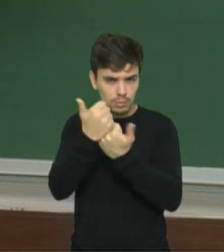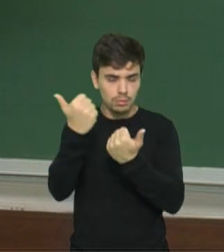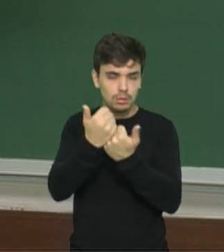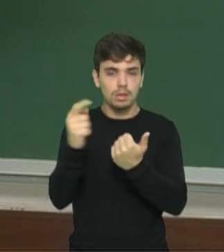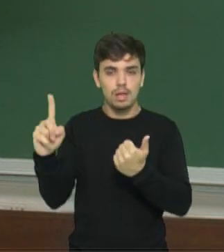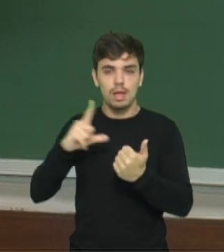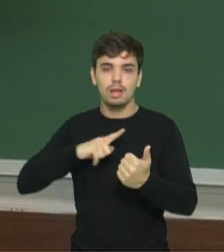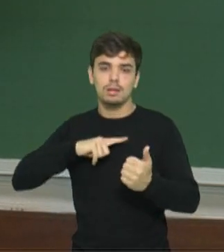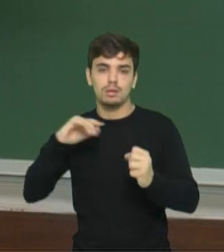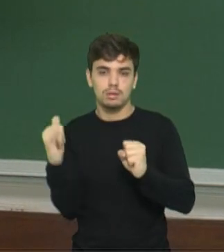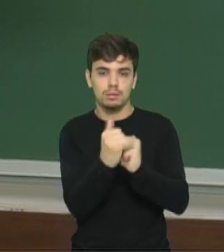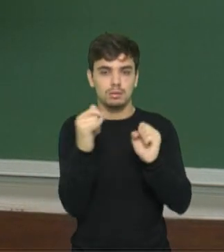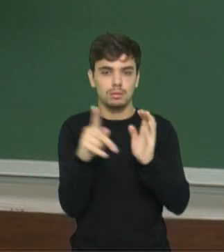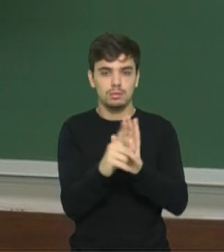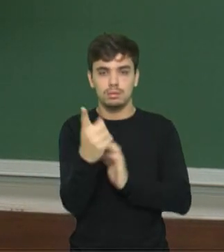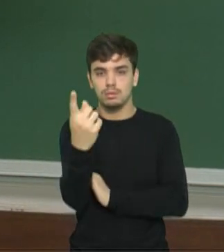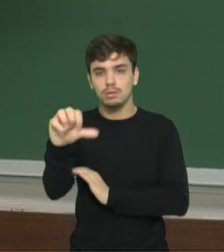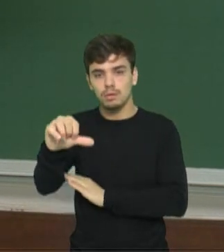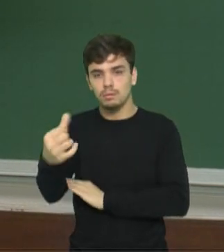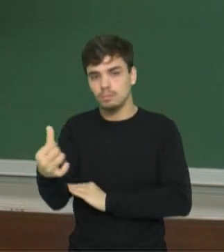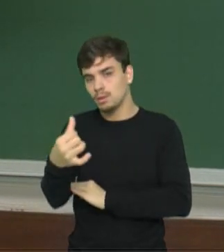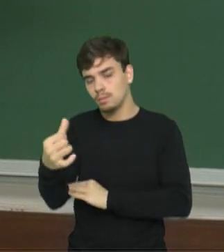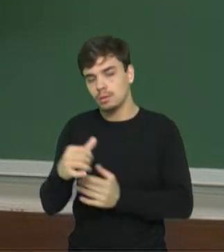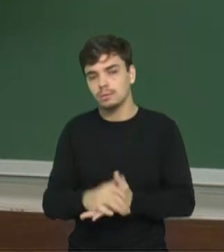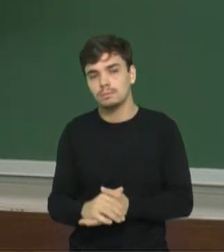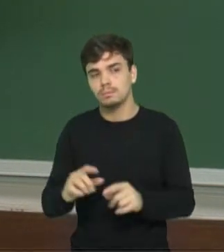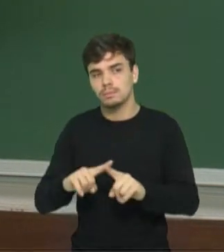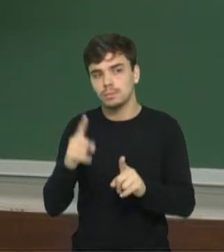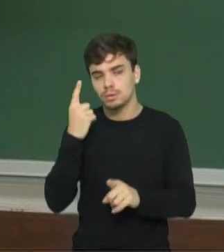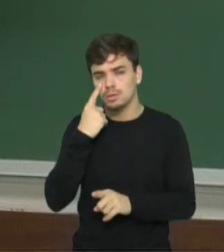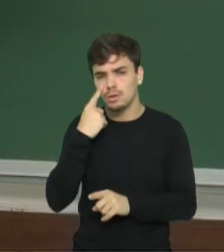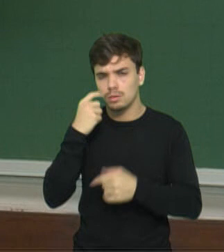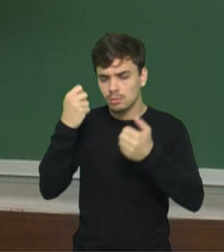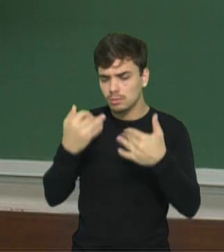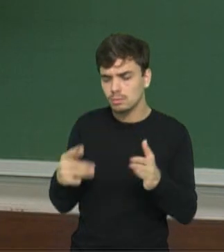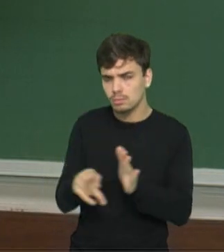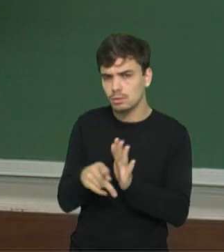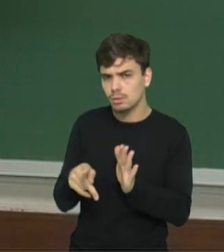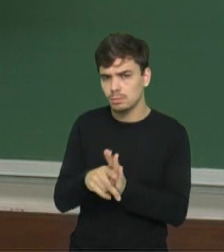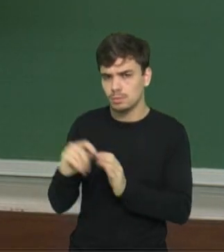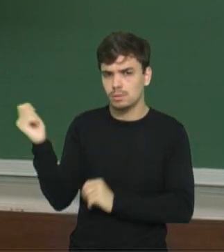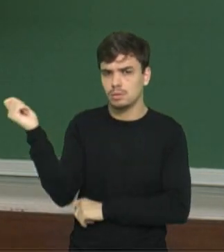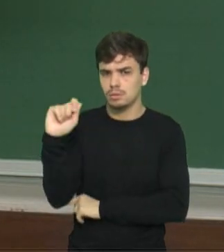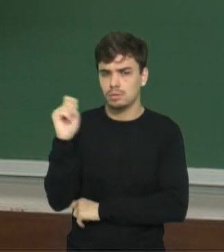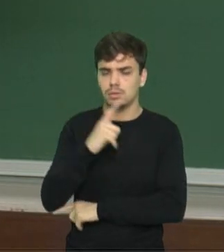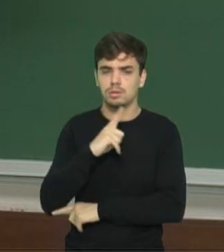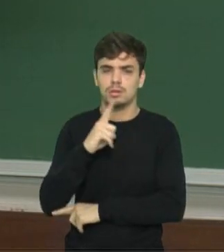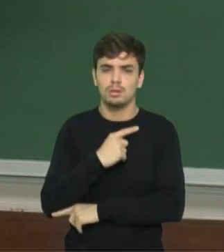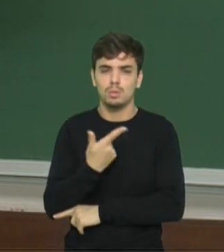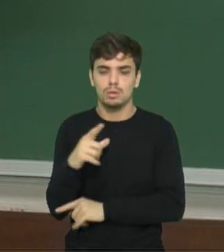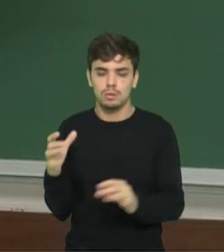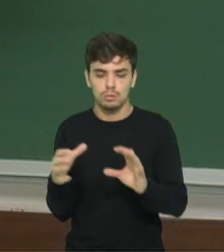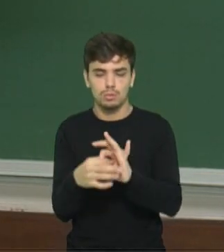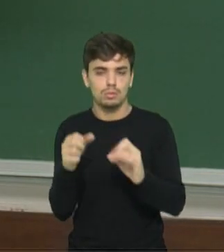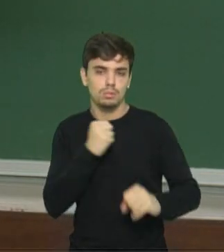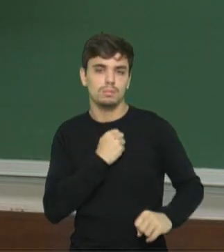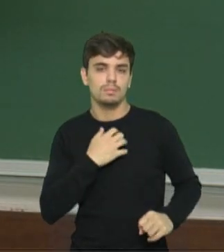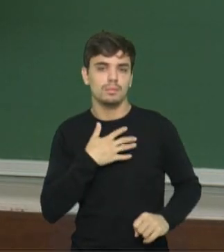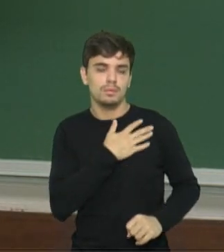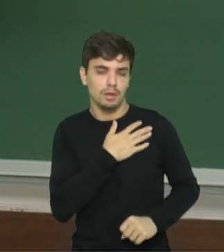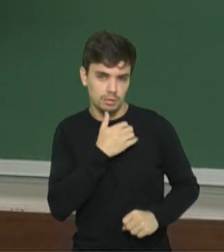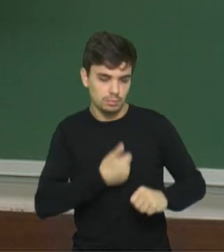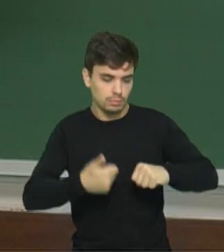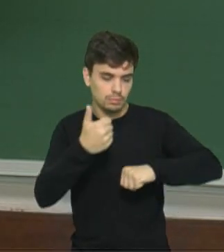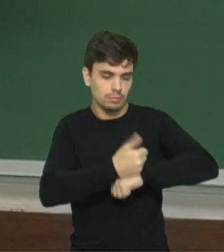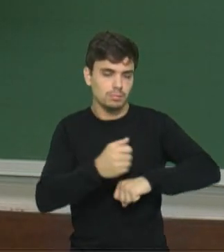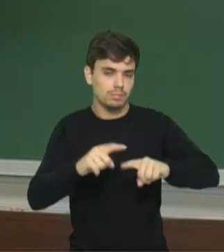golpe em 1966, né? Com a deposição da Argentina, uma junta militar assume o poder e essa junta